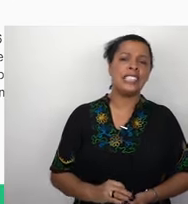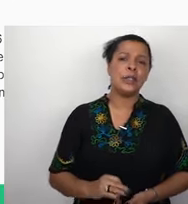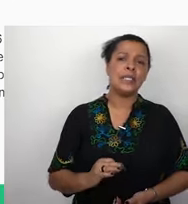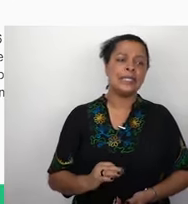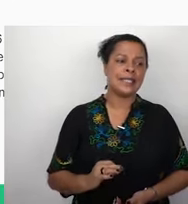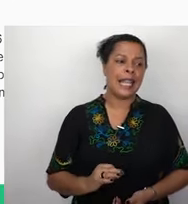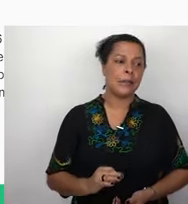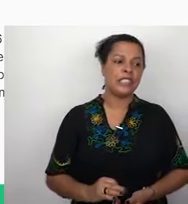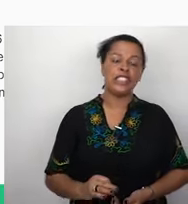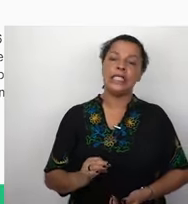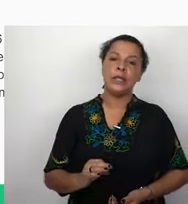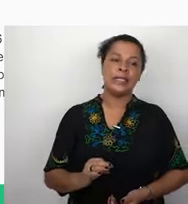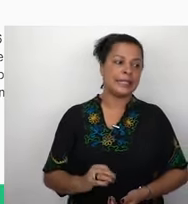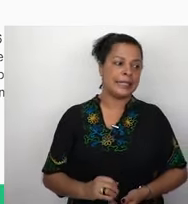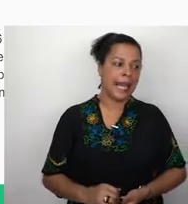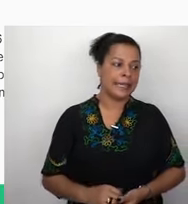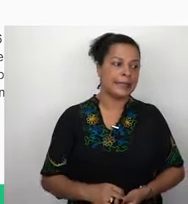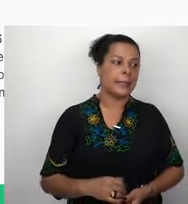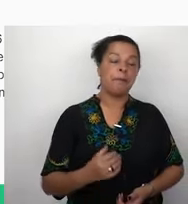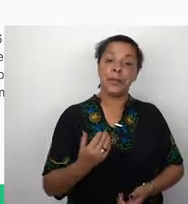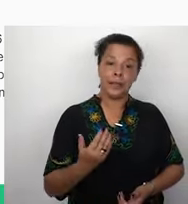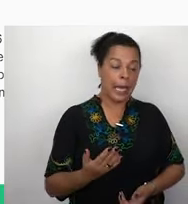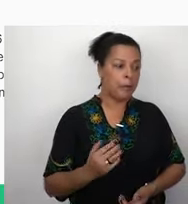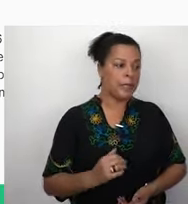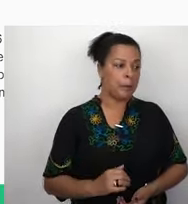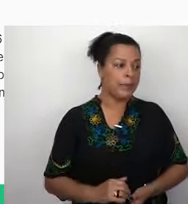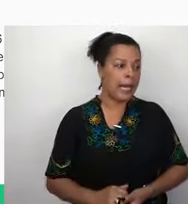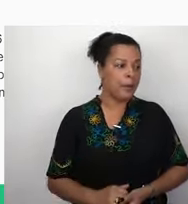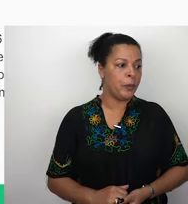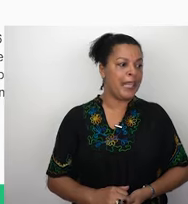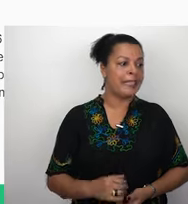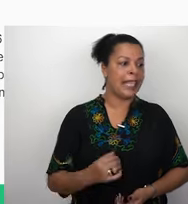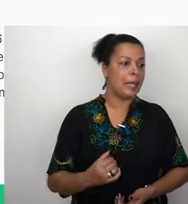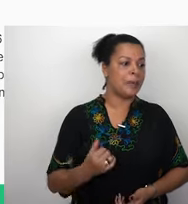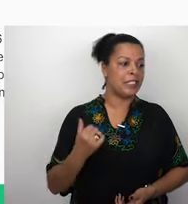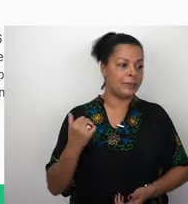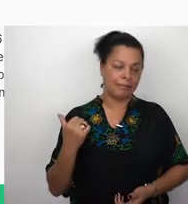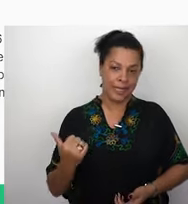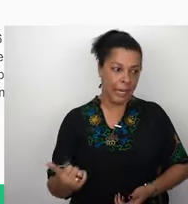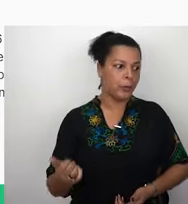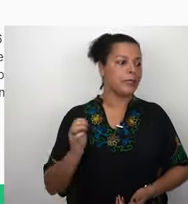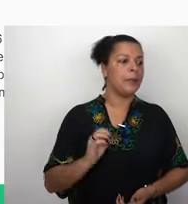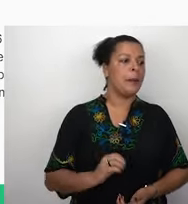disponibilizada a página dos intérpretes de língua de sinais,